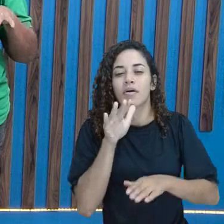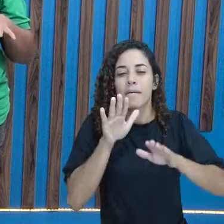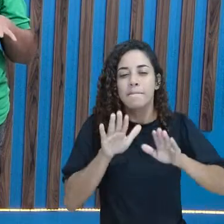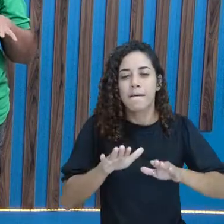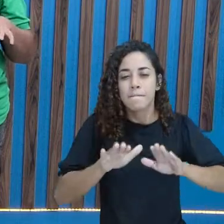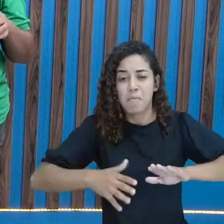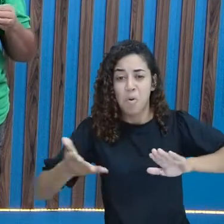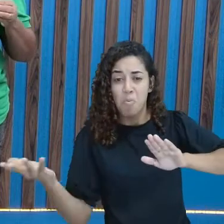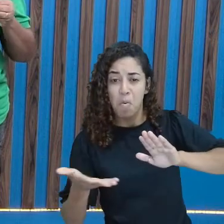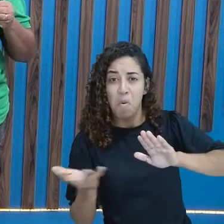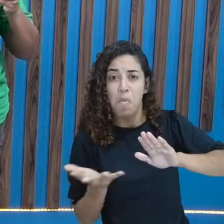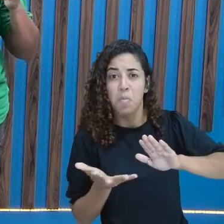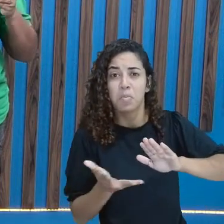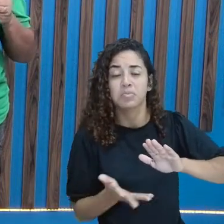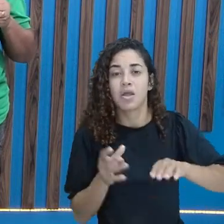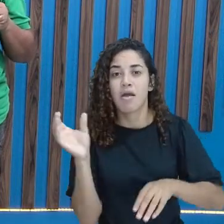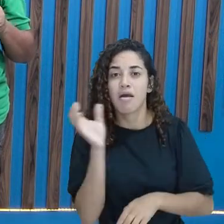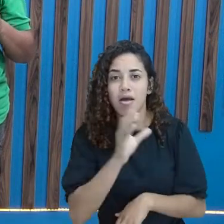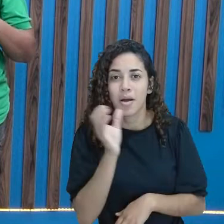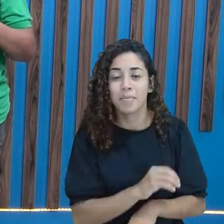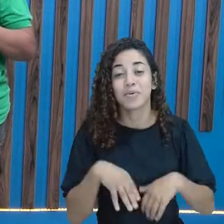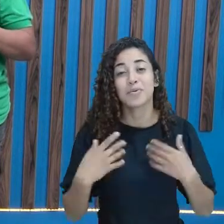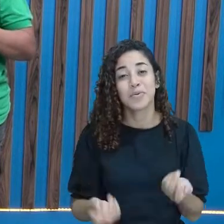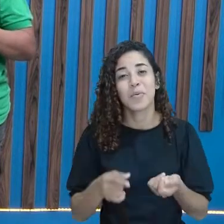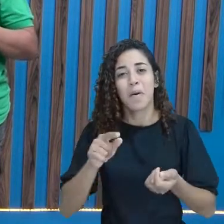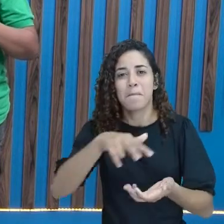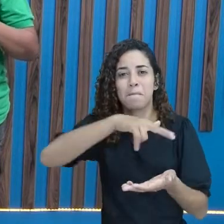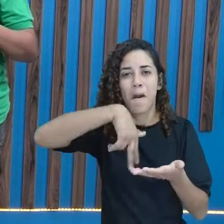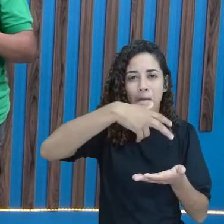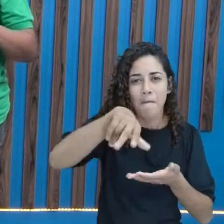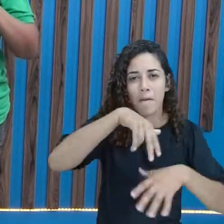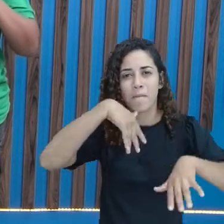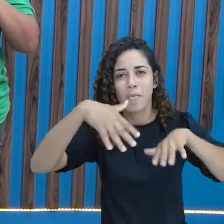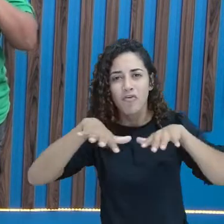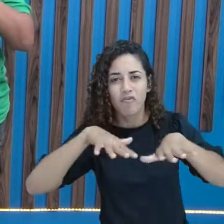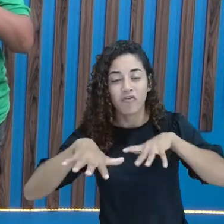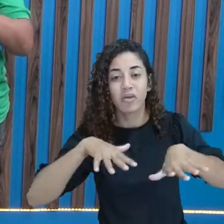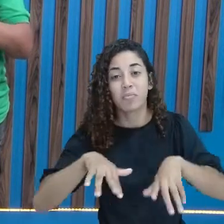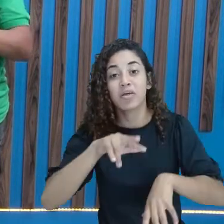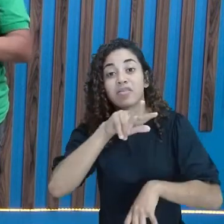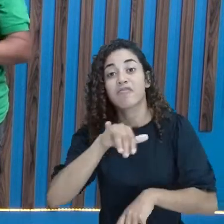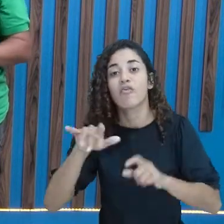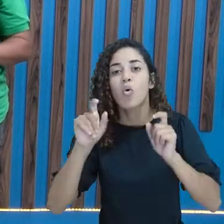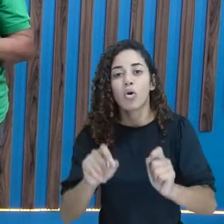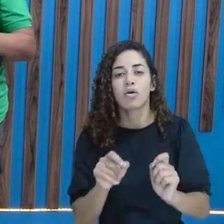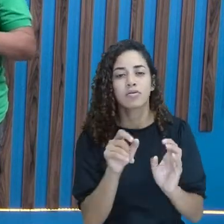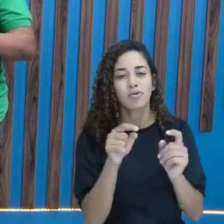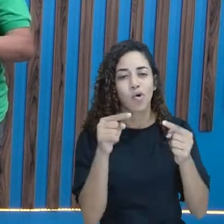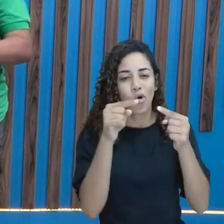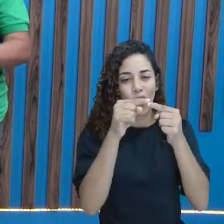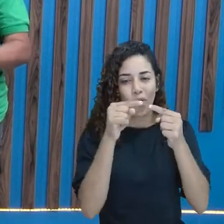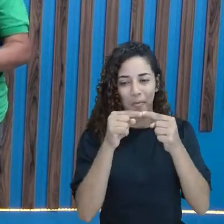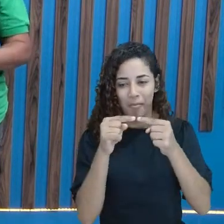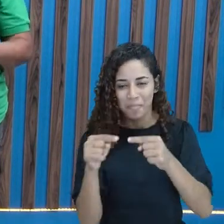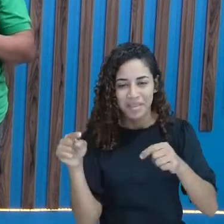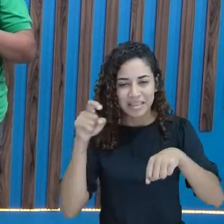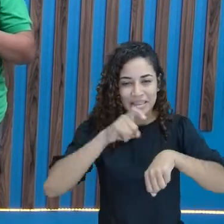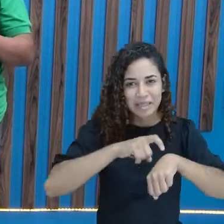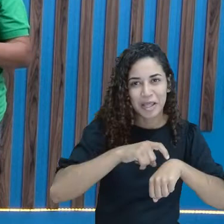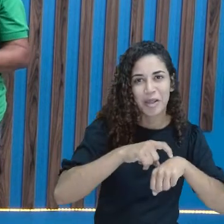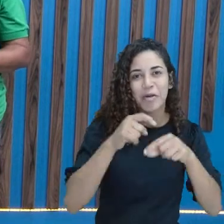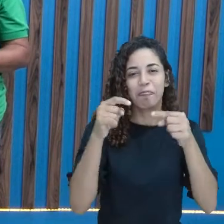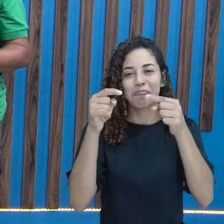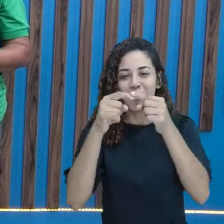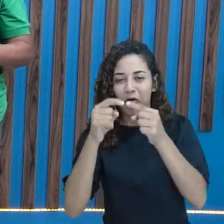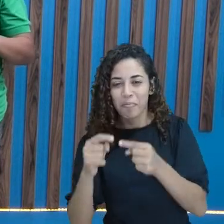ser rápido. E a coreografia, o movimento, ele vai se adequar a esse tempo, a